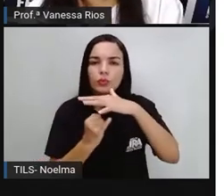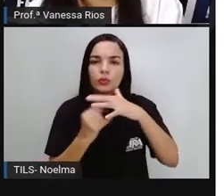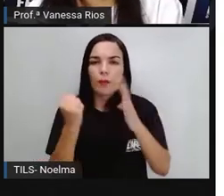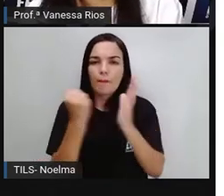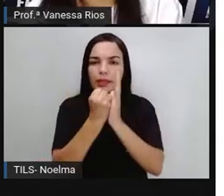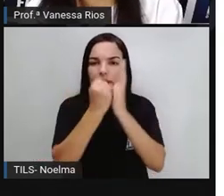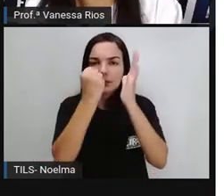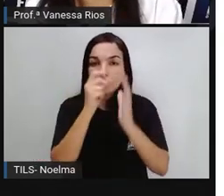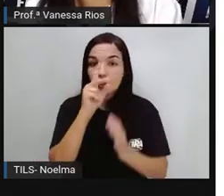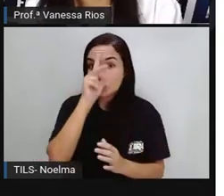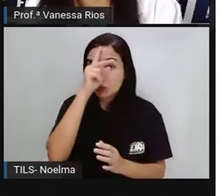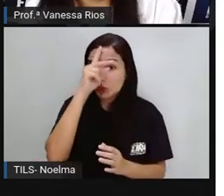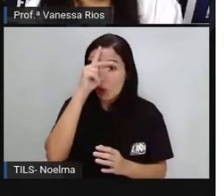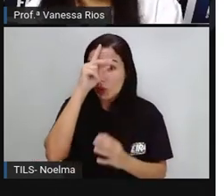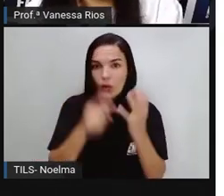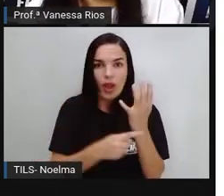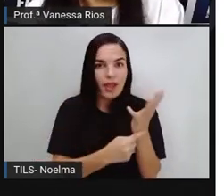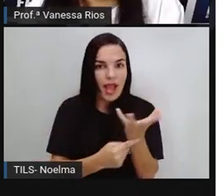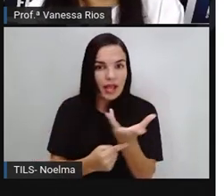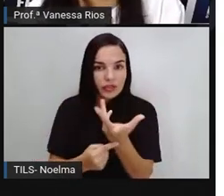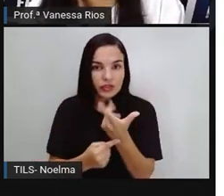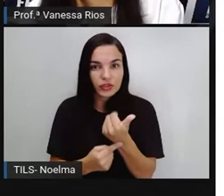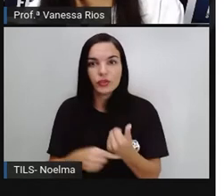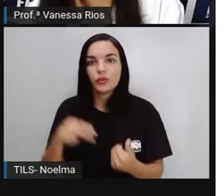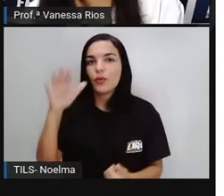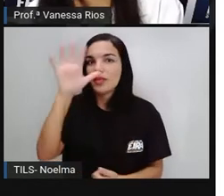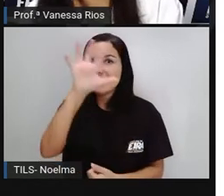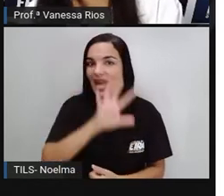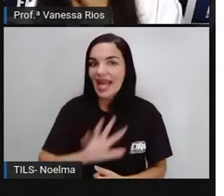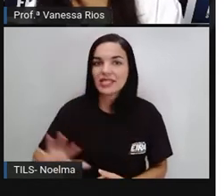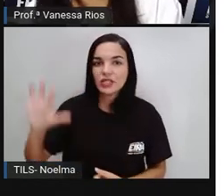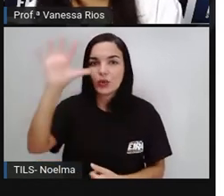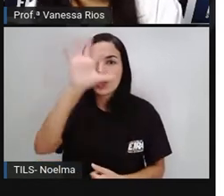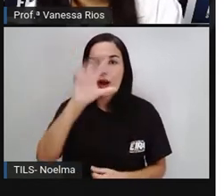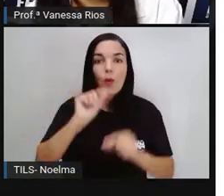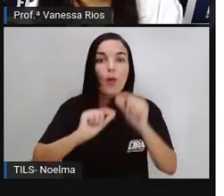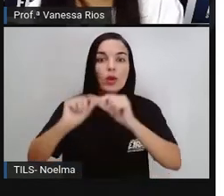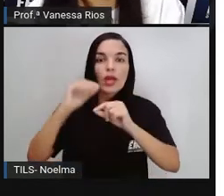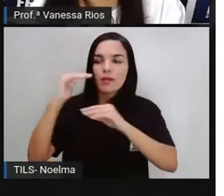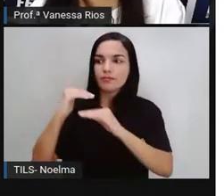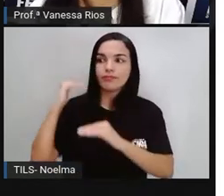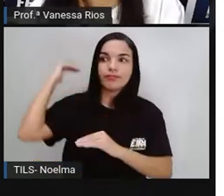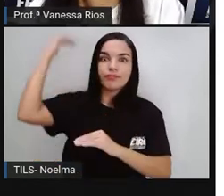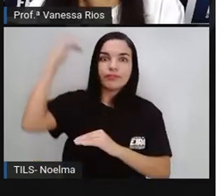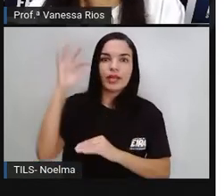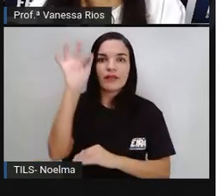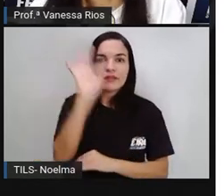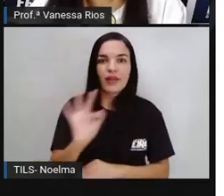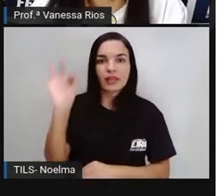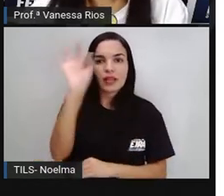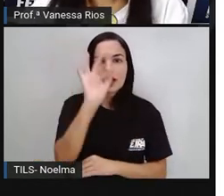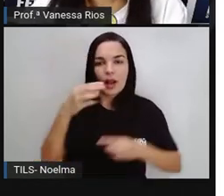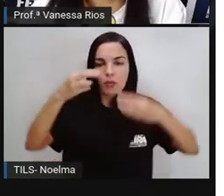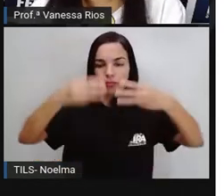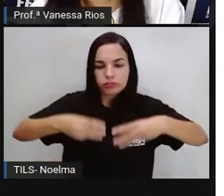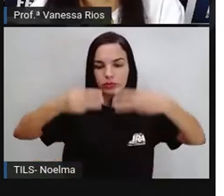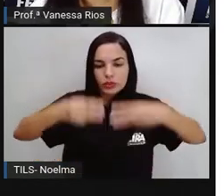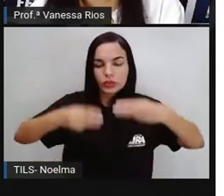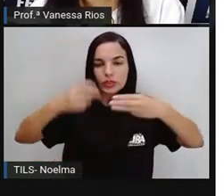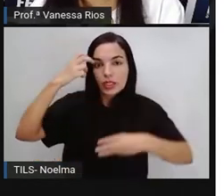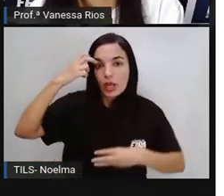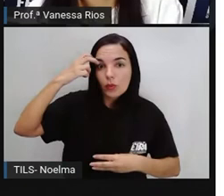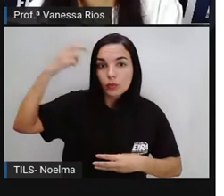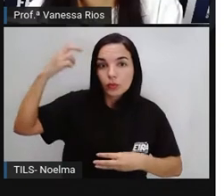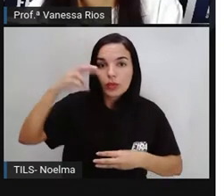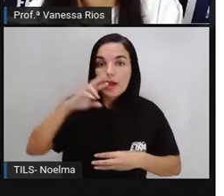e Artístico Nacional, IPAN, é uma autarquia federal vinculada ao Ministério da Cultura que responde